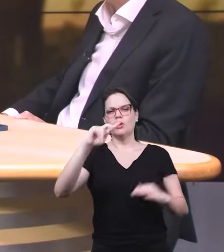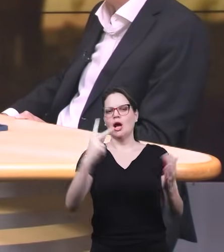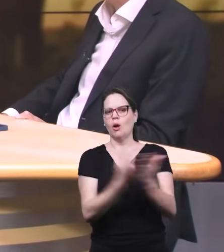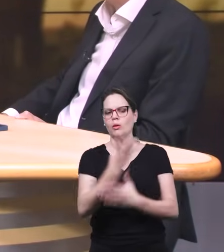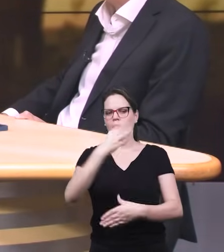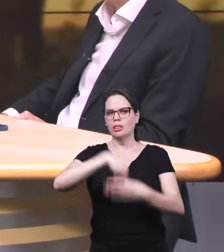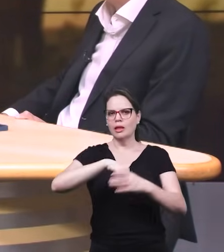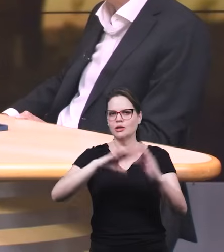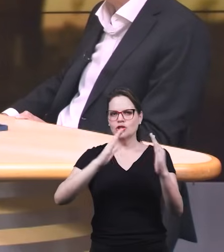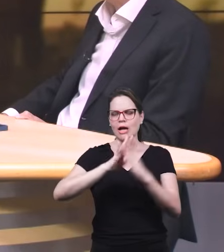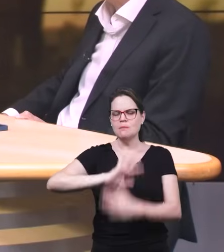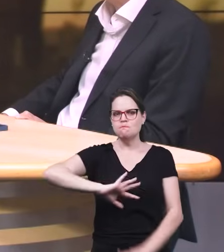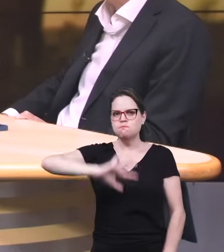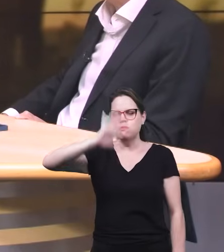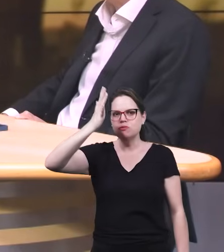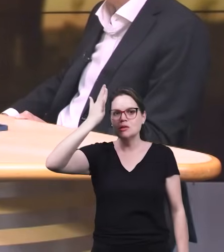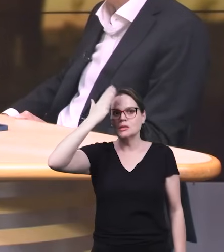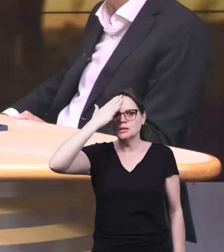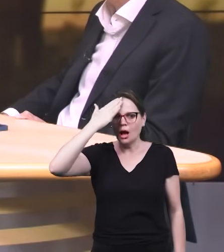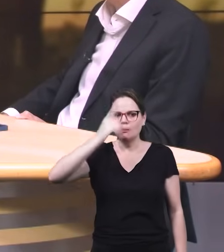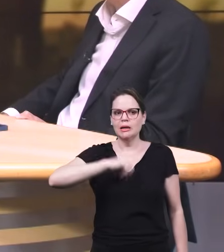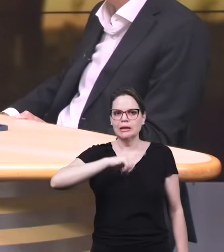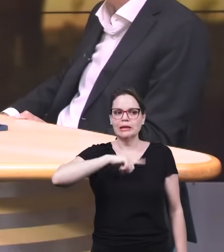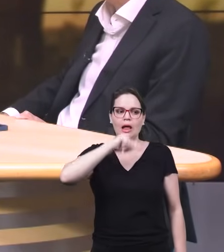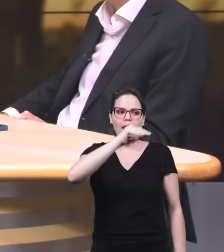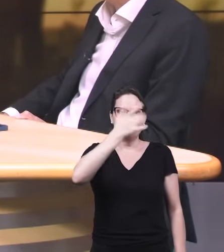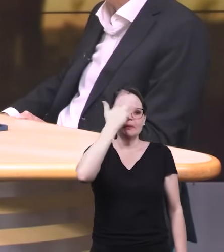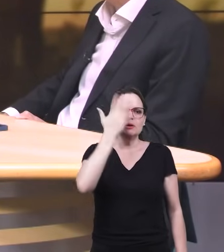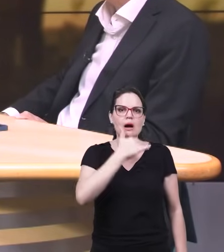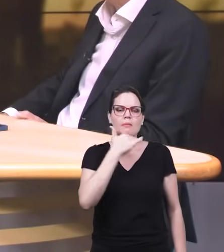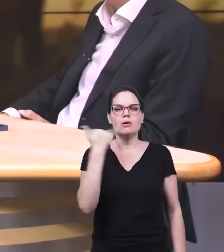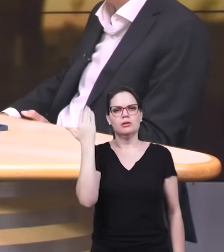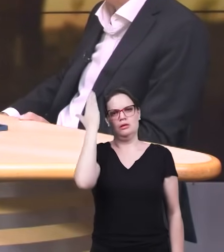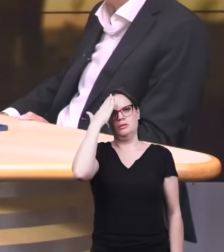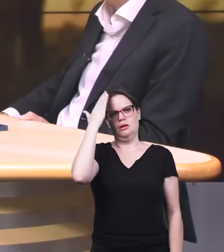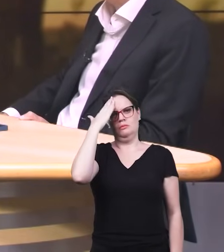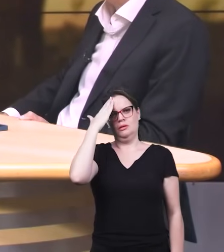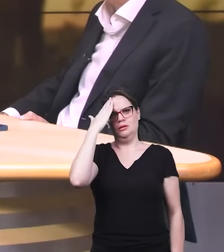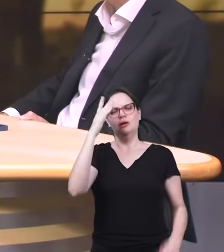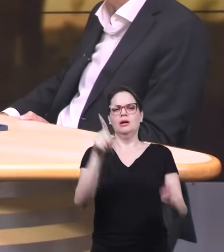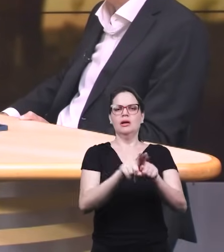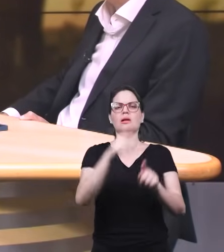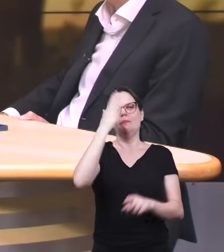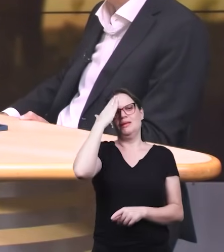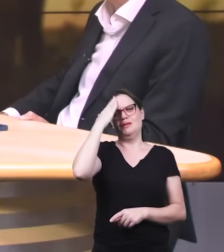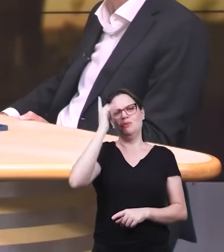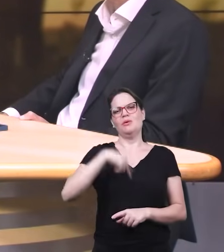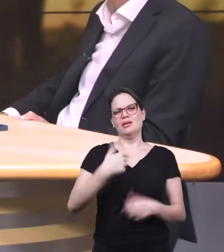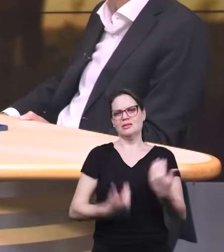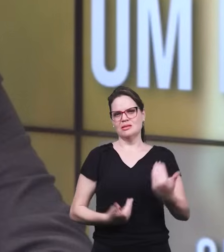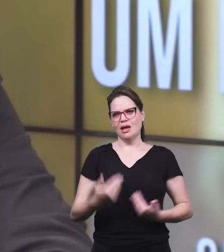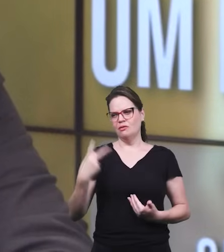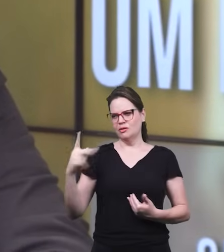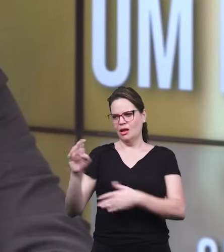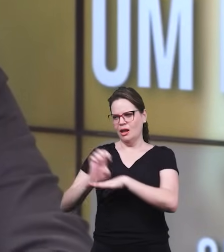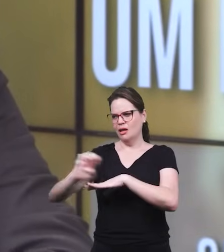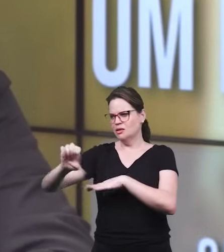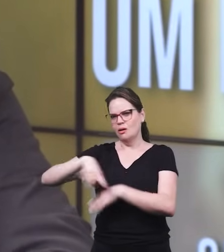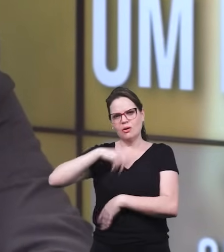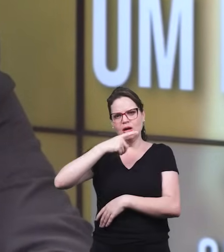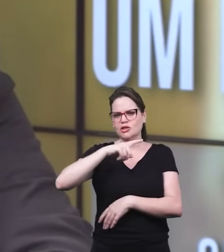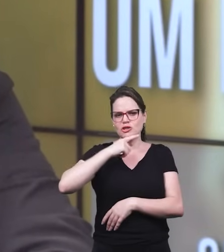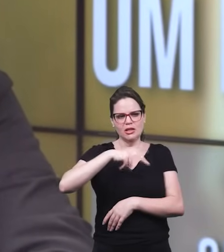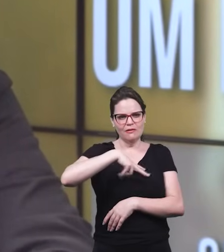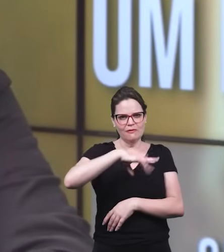a porta, ela deixa o problema lá, o desafio, e ela sabia que Geazi não poderia resolver. Então a mãe, né, a